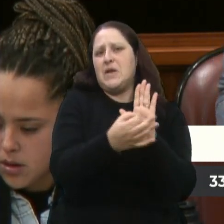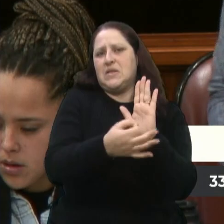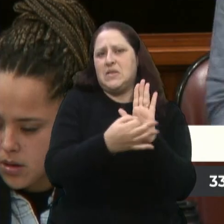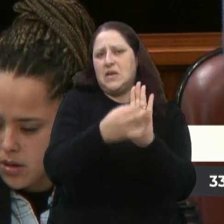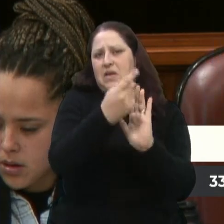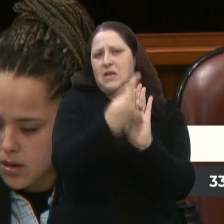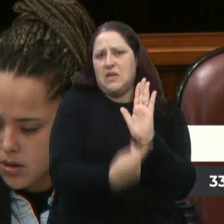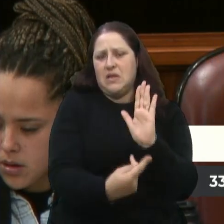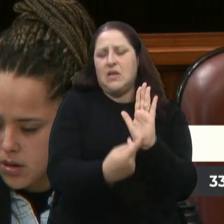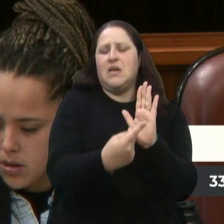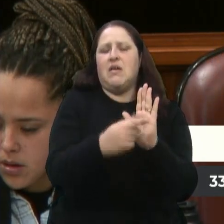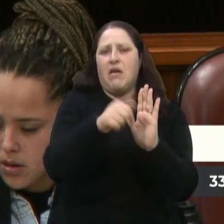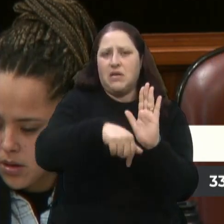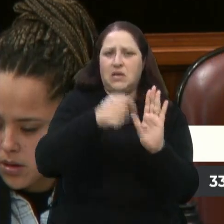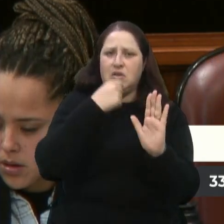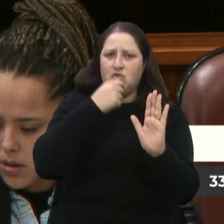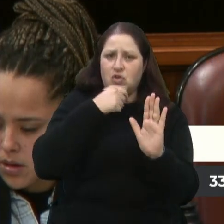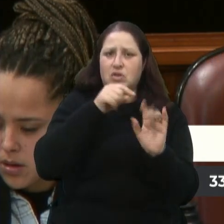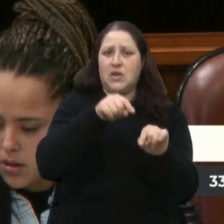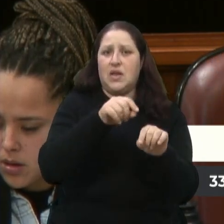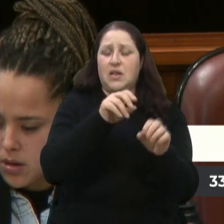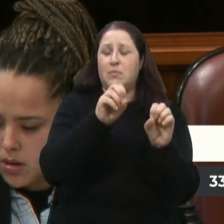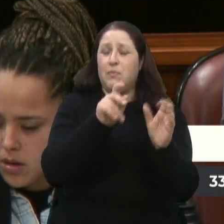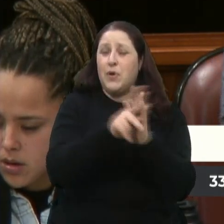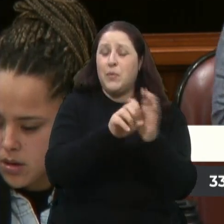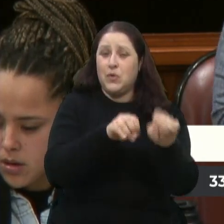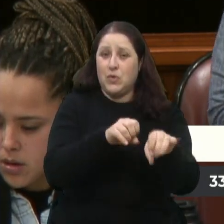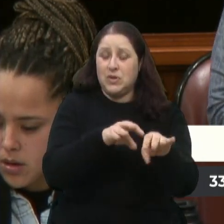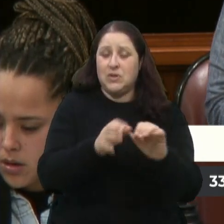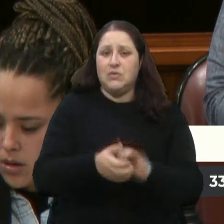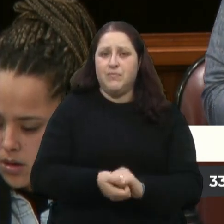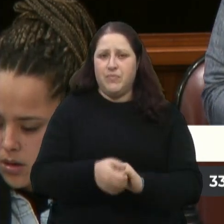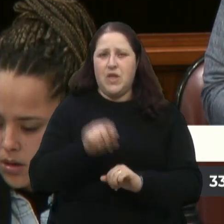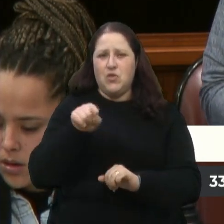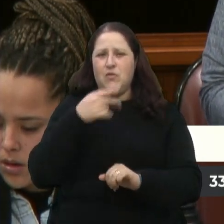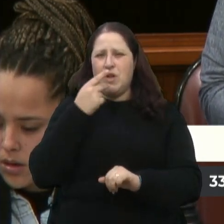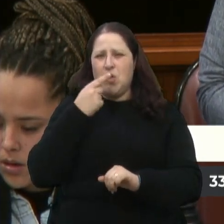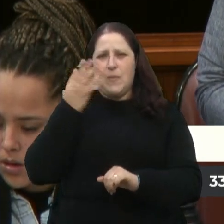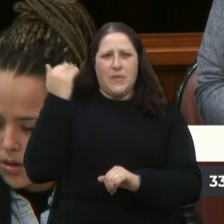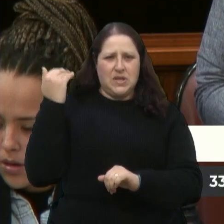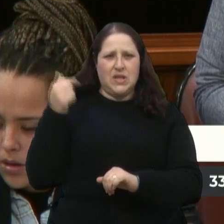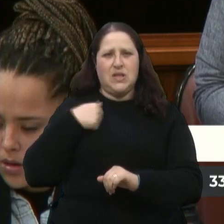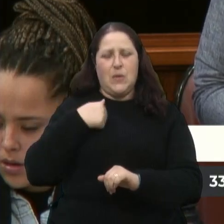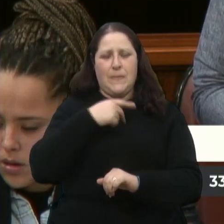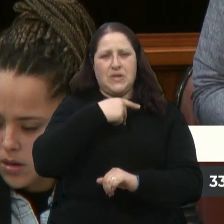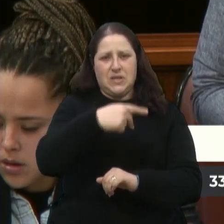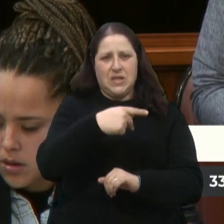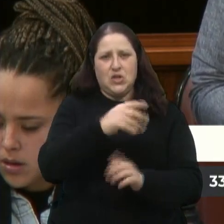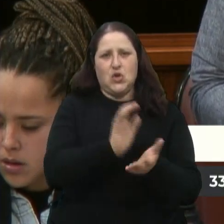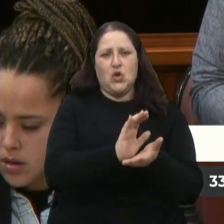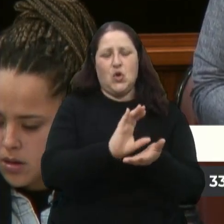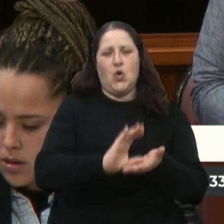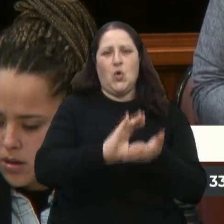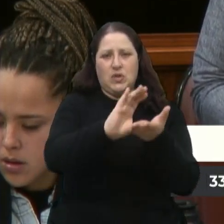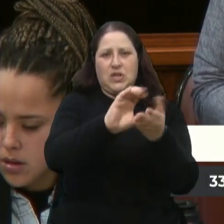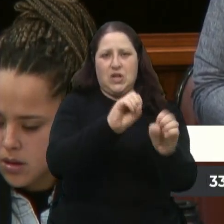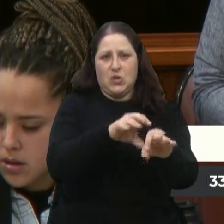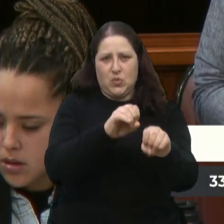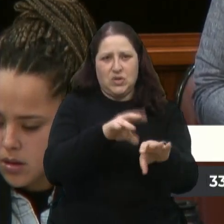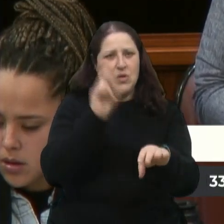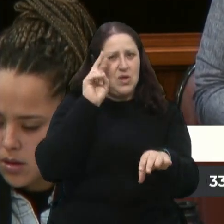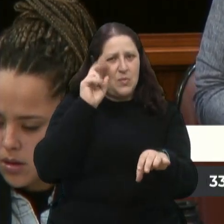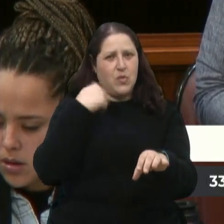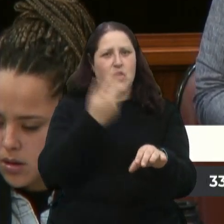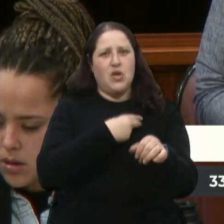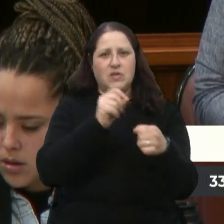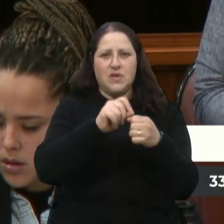pelo prefeito, e como o senhor bem disse, a época do prefeito Guerra, eu lembro de ser presidente do Conselho da Educação, de nós exararmos